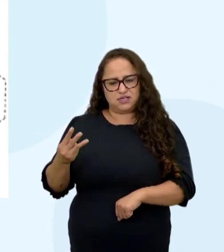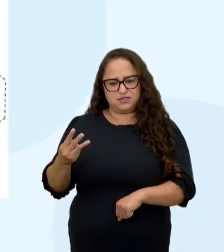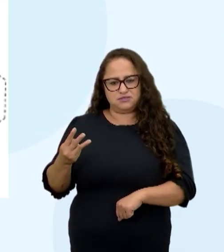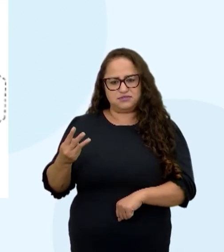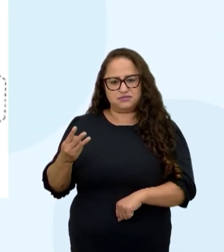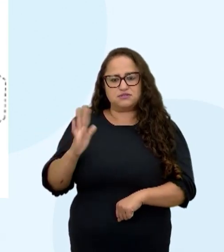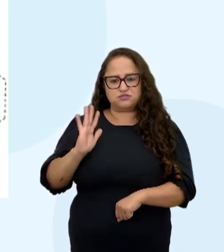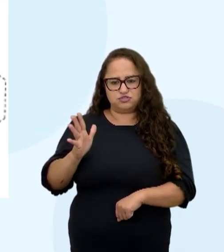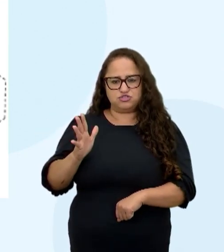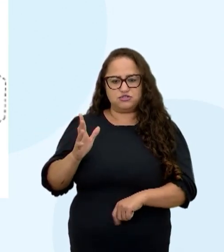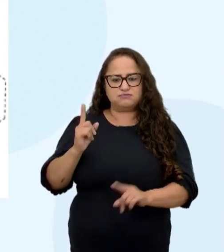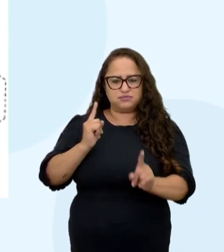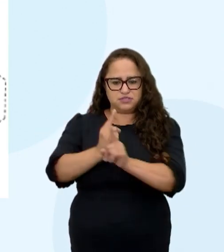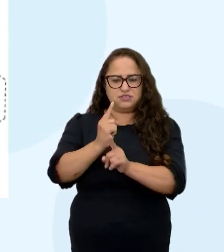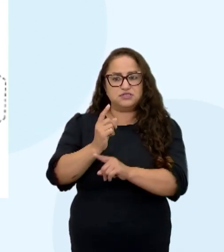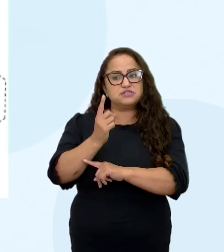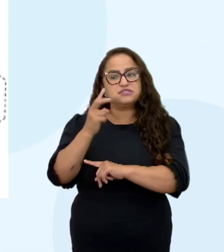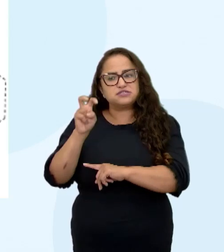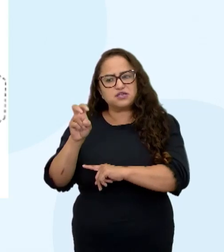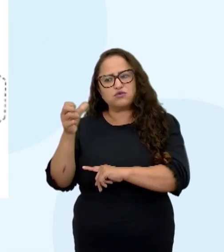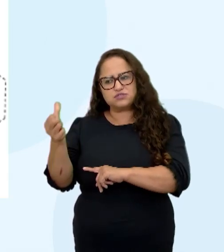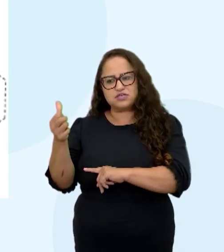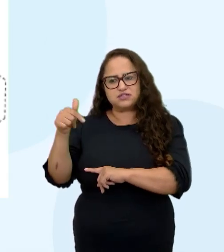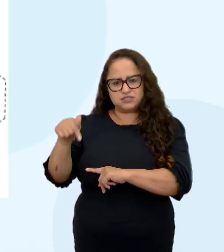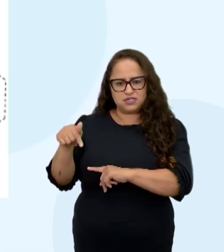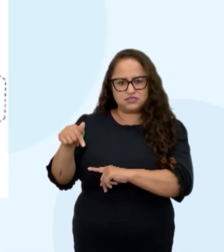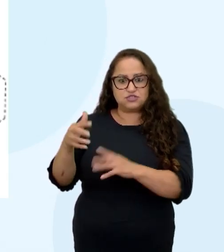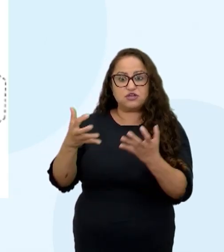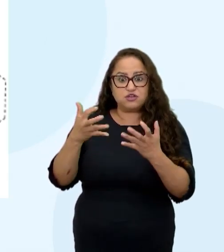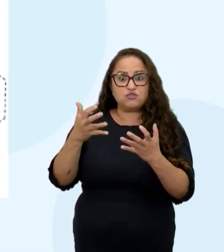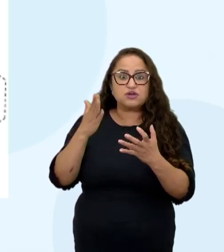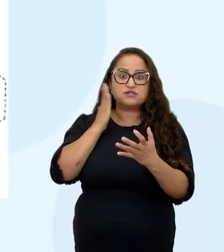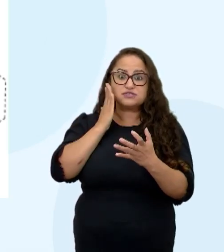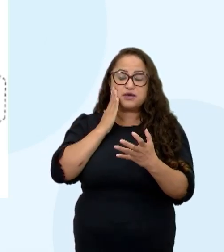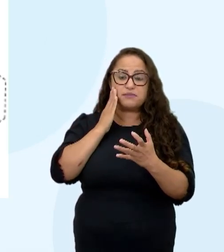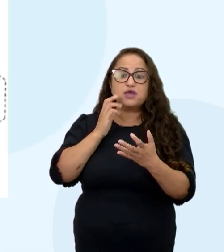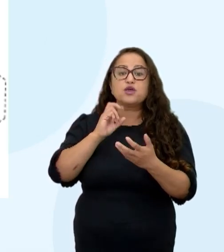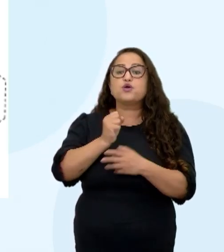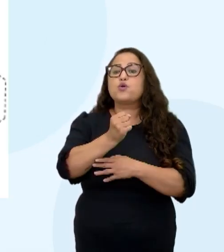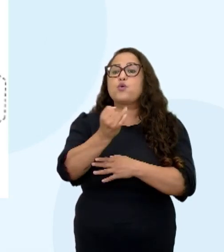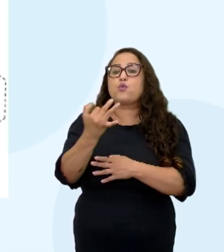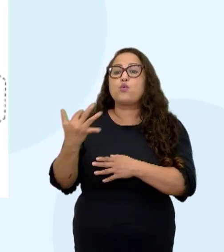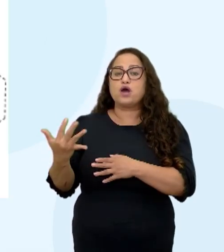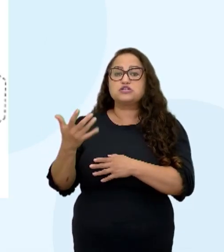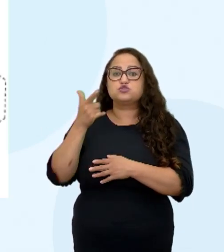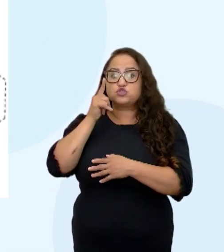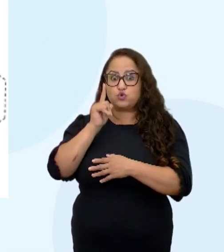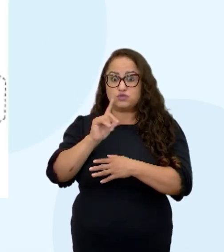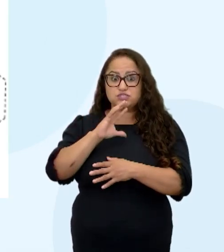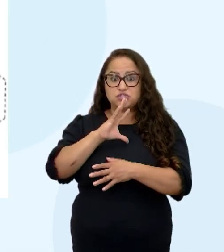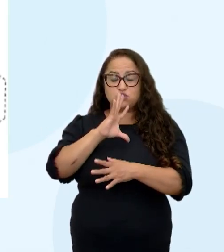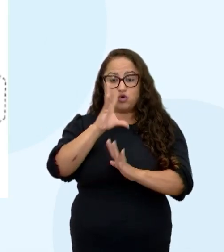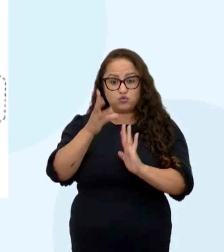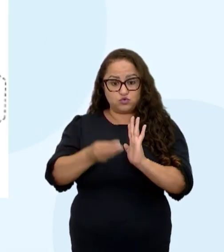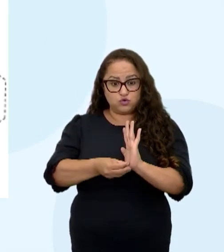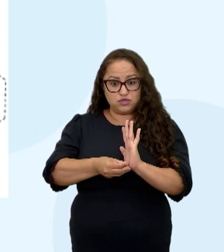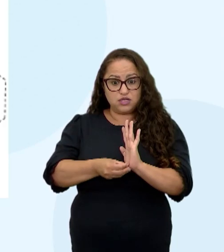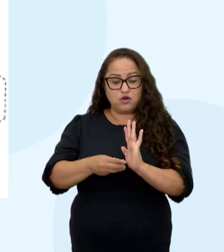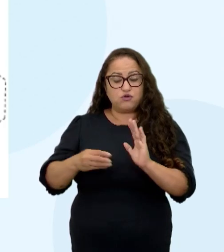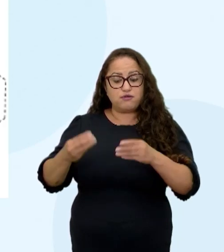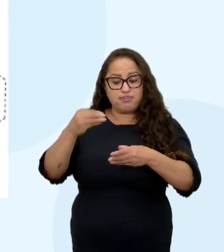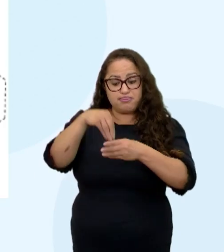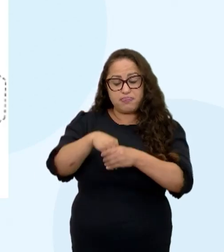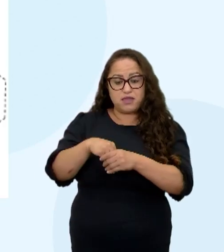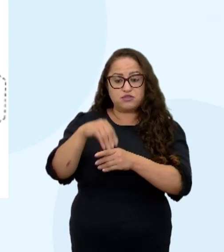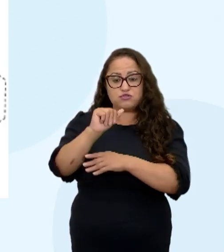marquei. 4, 5, 6, 7. Então, eu quero saber lá no chat quantos hexágonos completos eu tenho dentro do